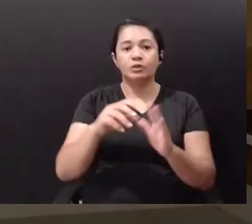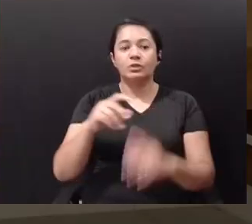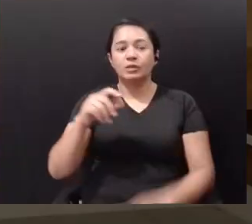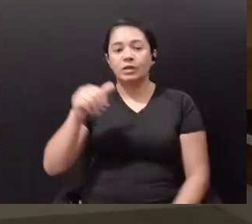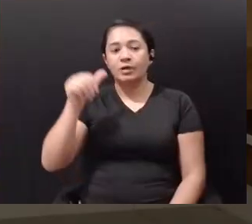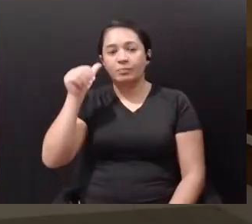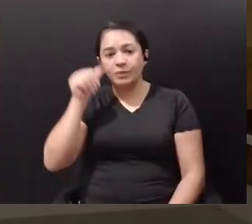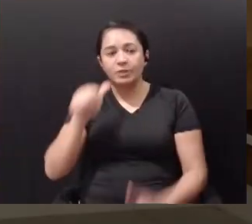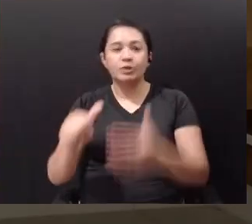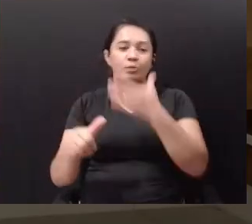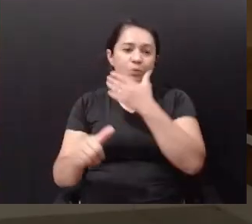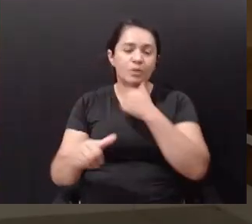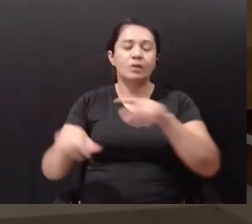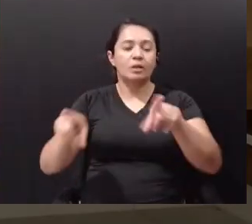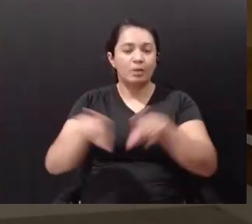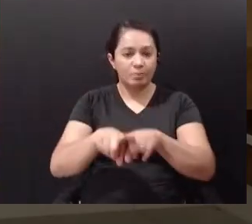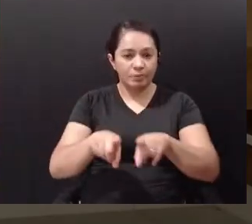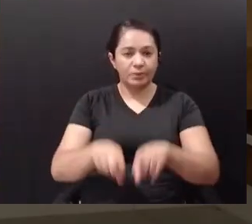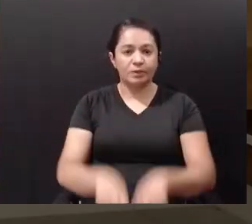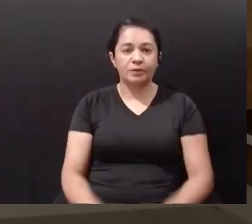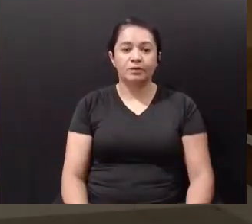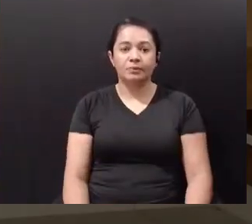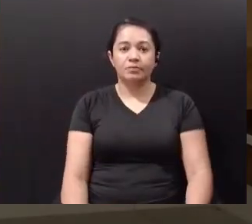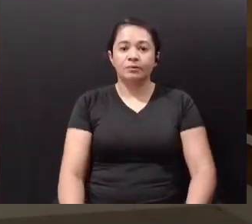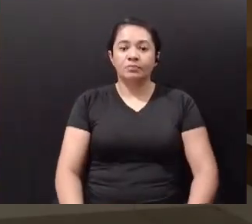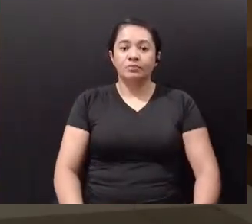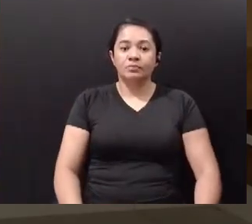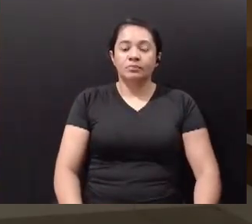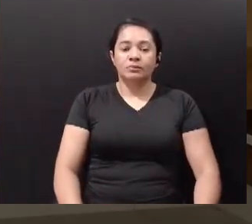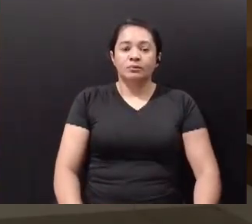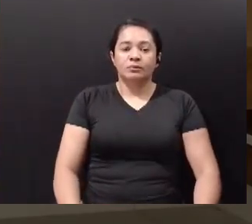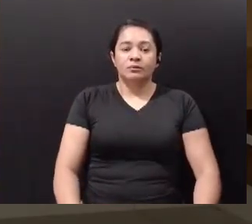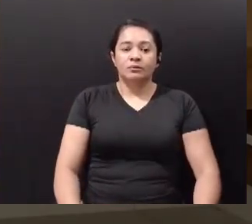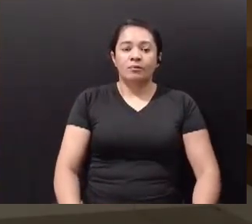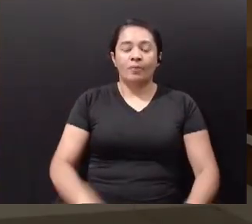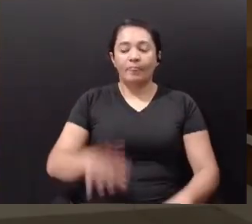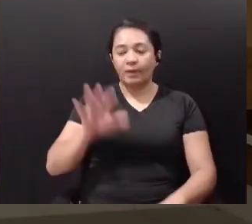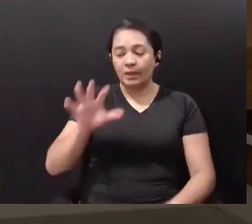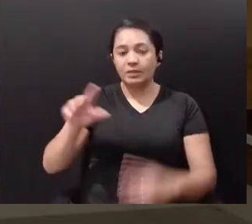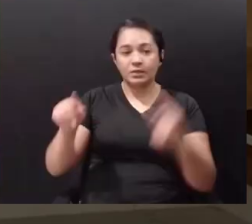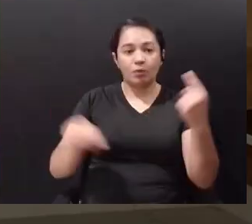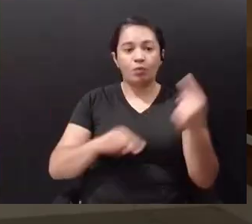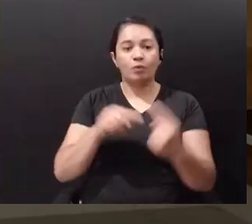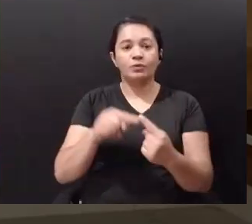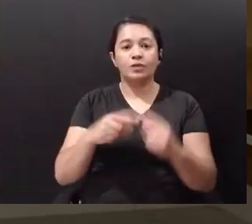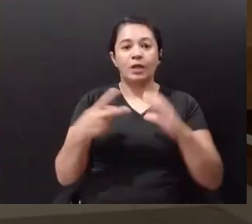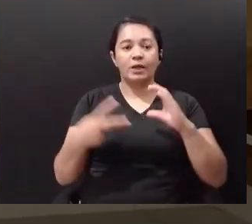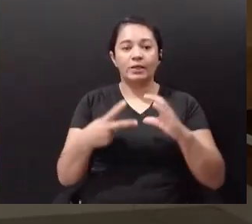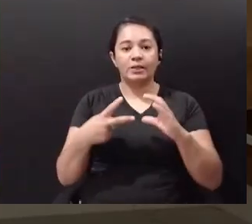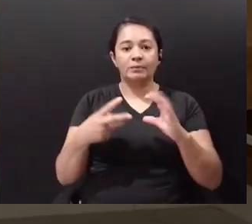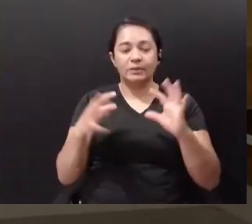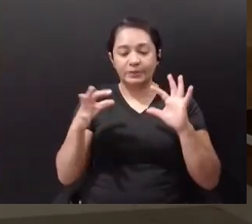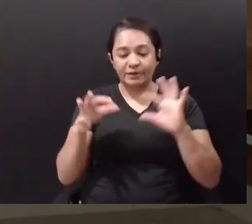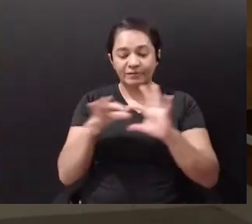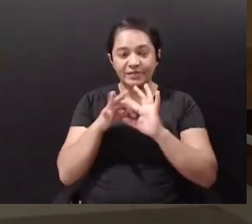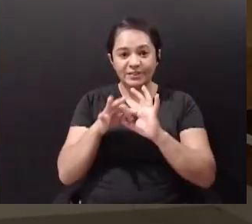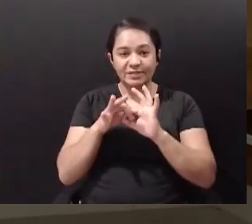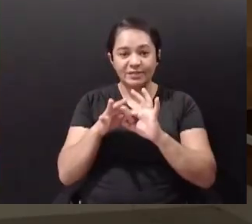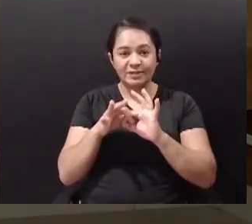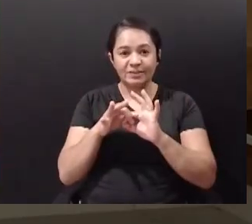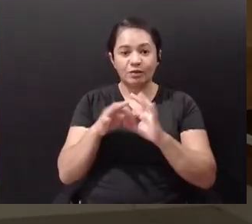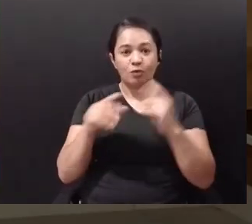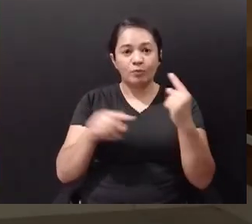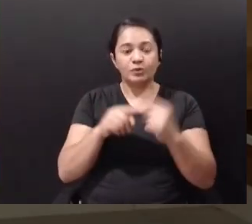sexo feminino. E era esse ideal, eu acho que a Câmara estava sintonizada com esse ideal de valorização